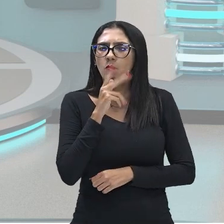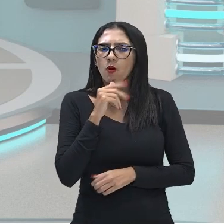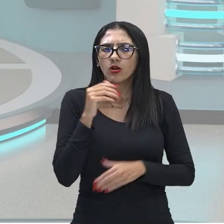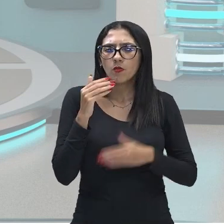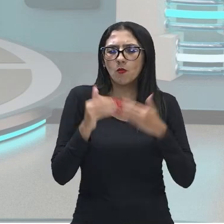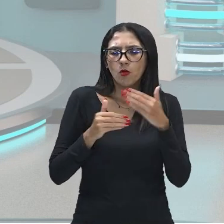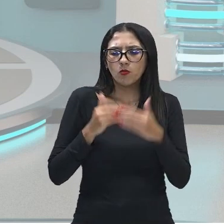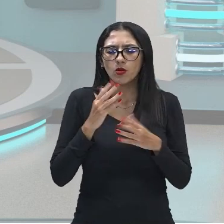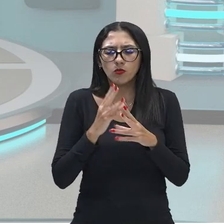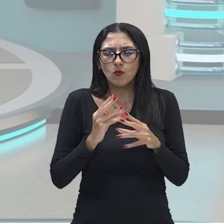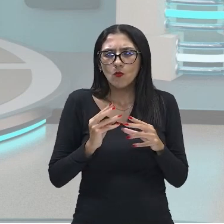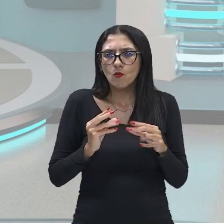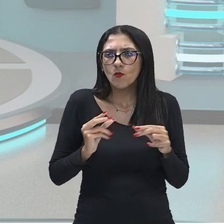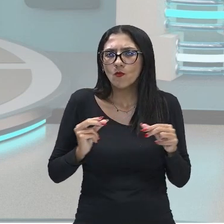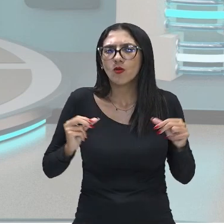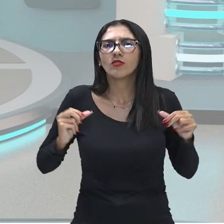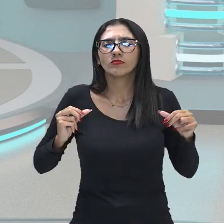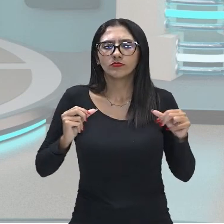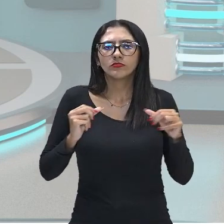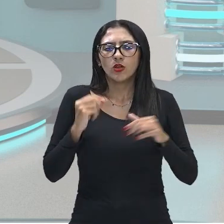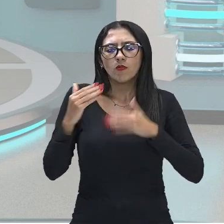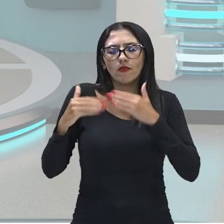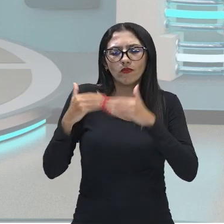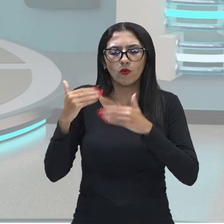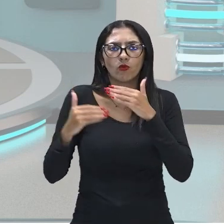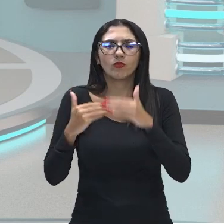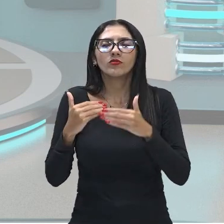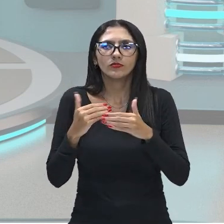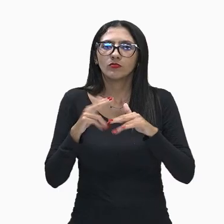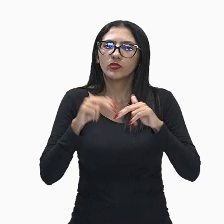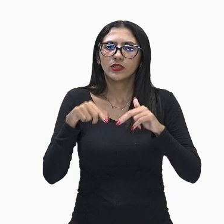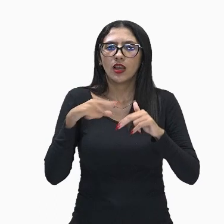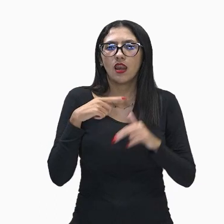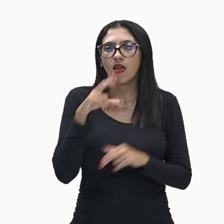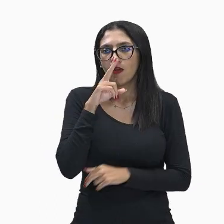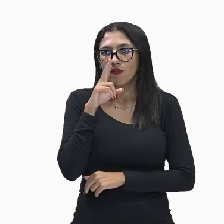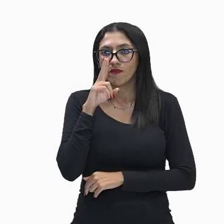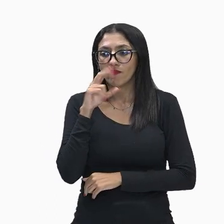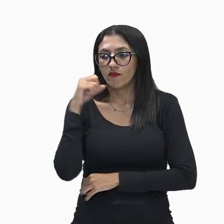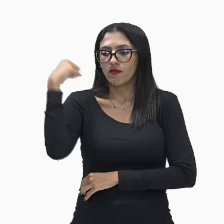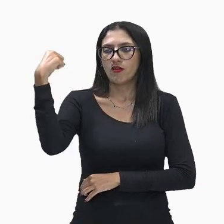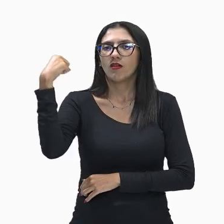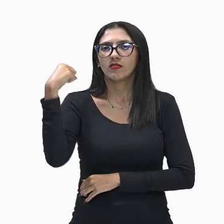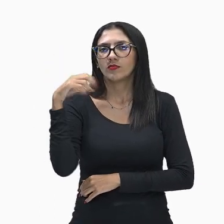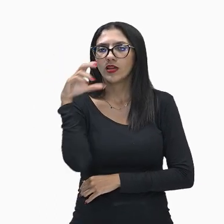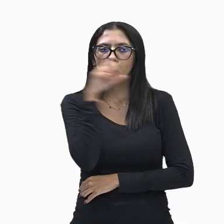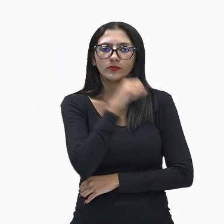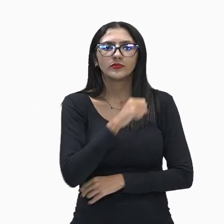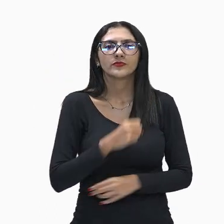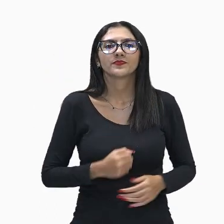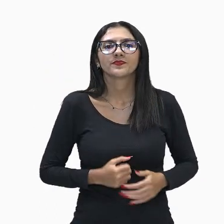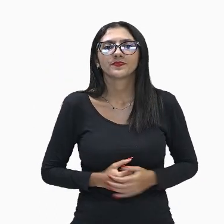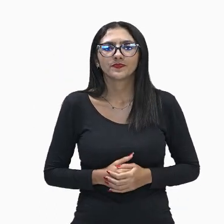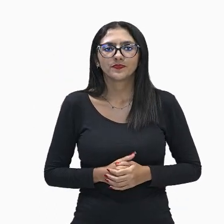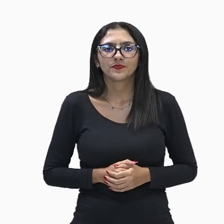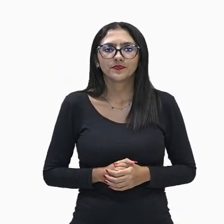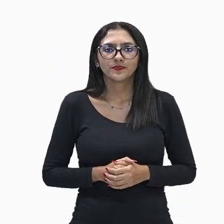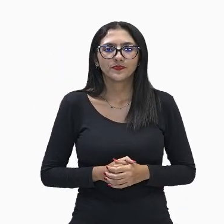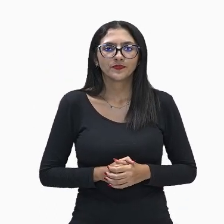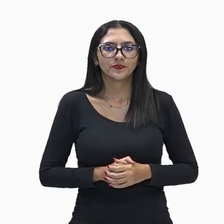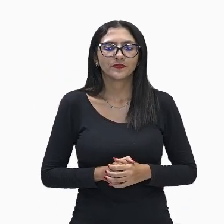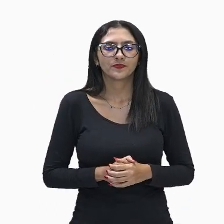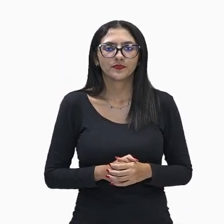muscular vai acontecer e esse indivíduo tem essa facilidade uma última característica que a cartela mostrava pra gente A cartela anterior